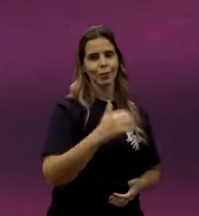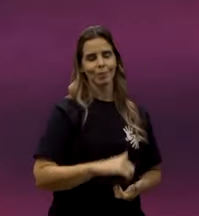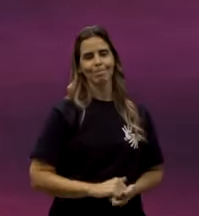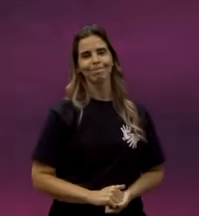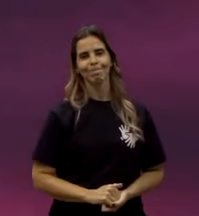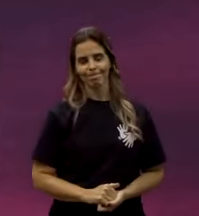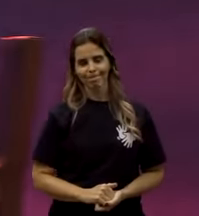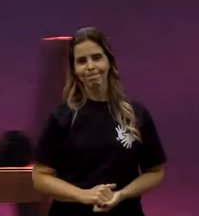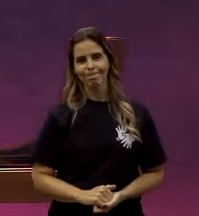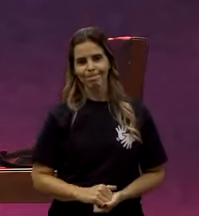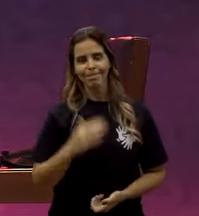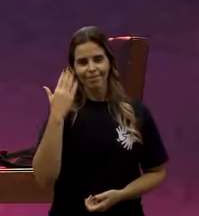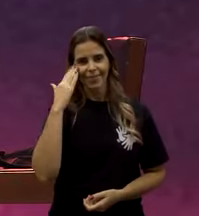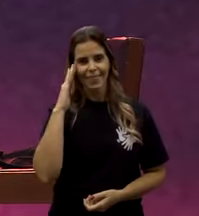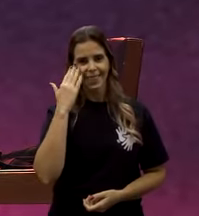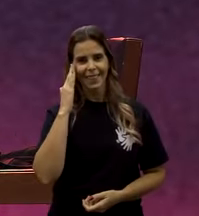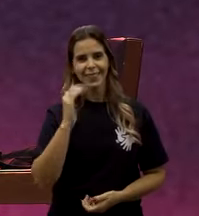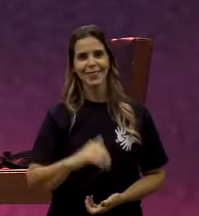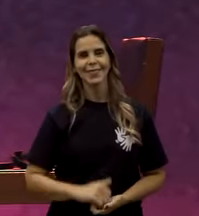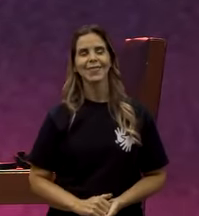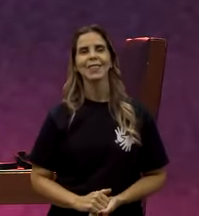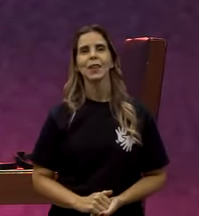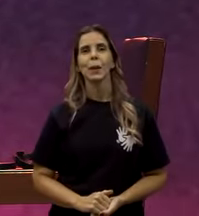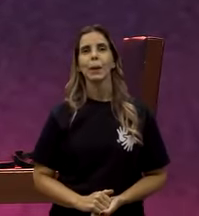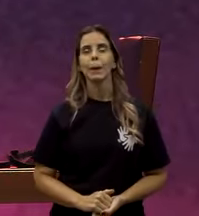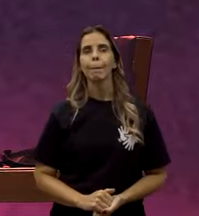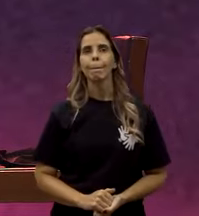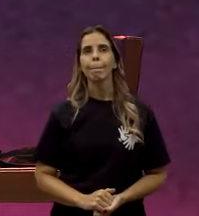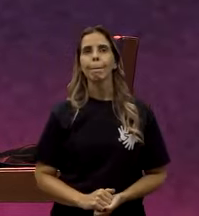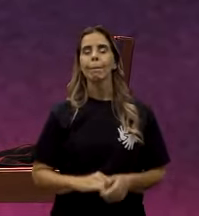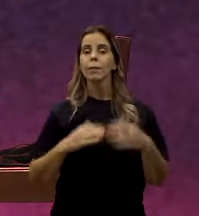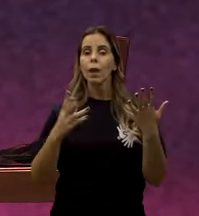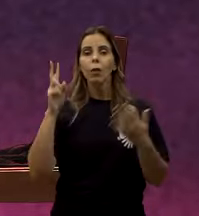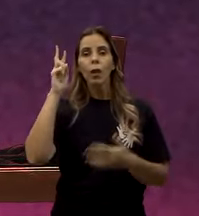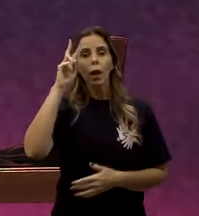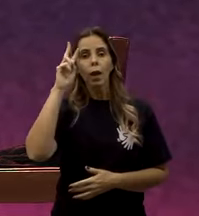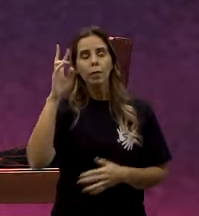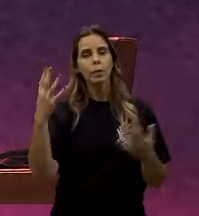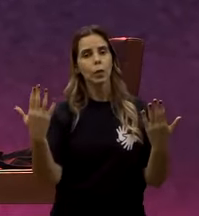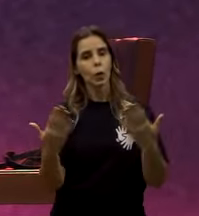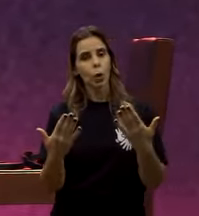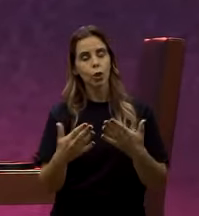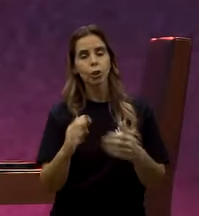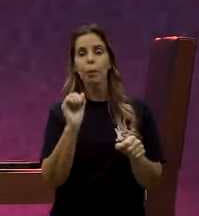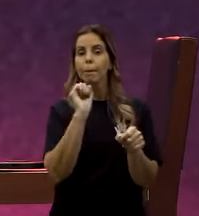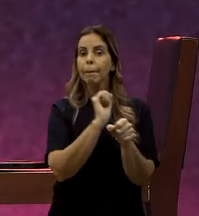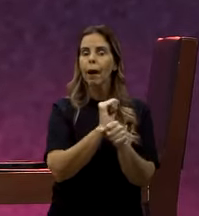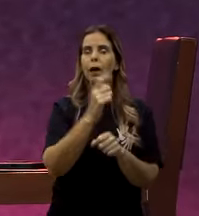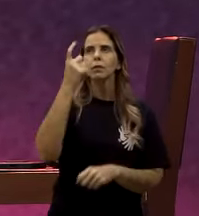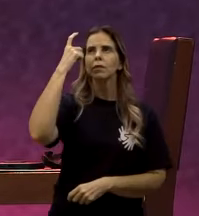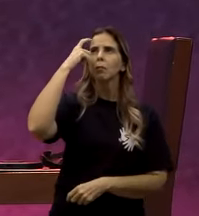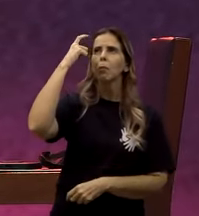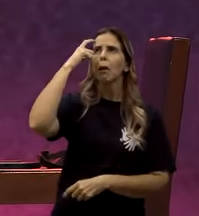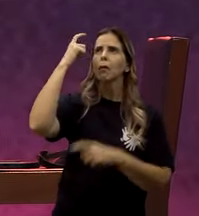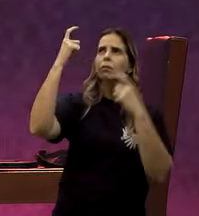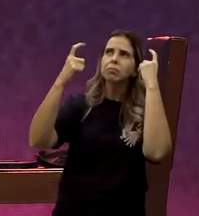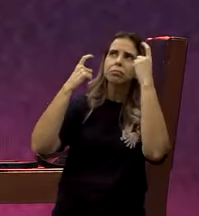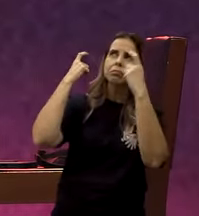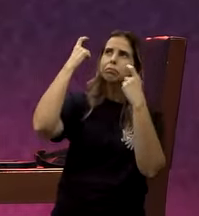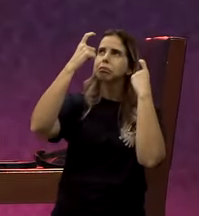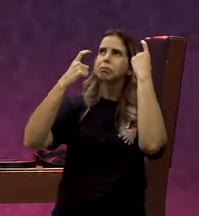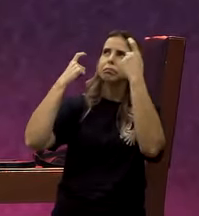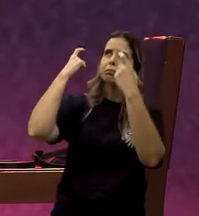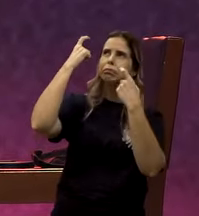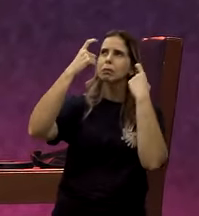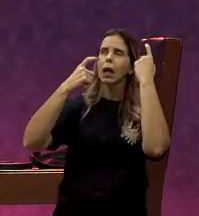alguém tá aí ouvindo o que eu tô pregando hoje então lembra isso hoje para de deixar a tua mente comandar